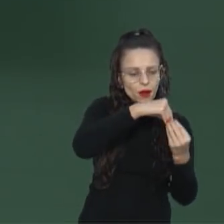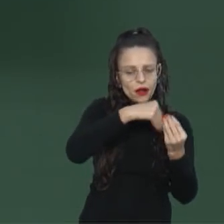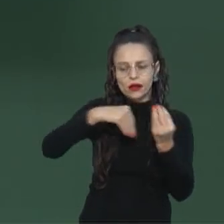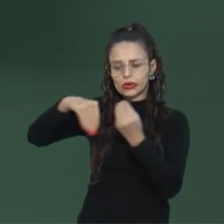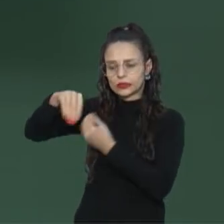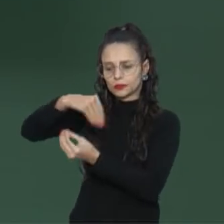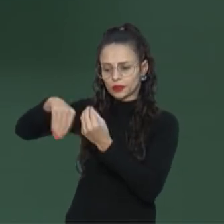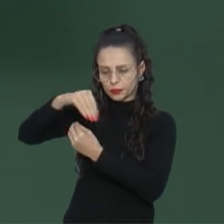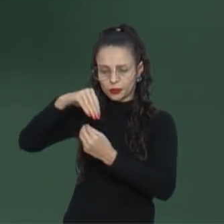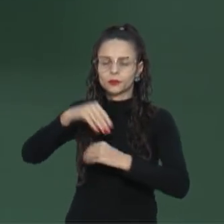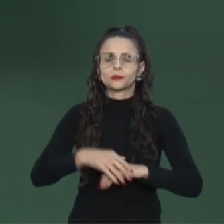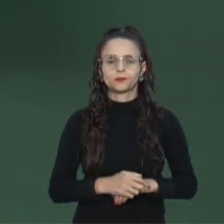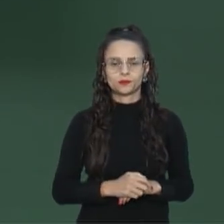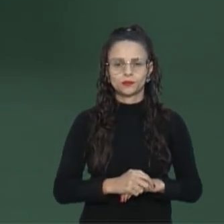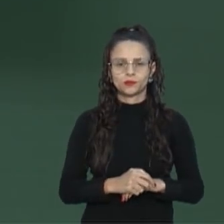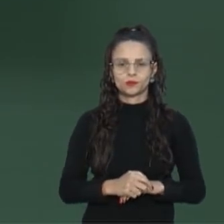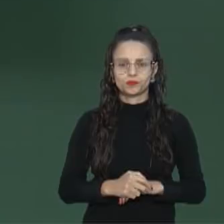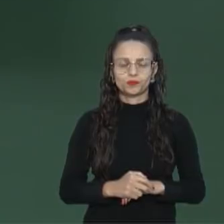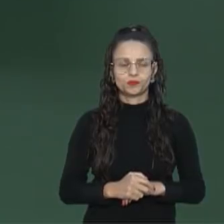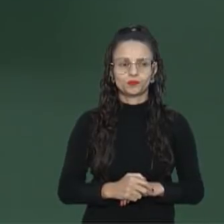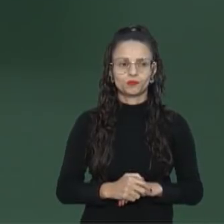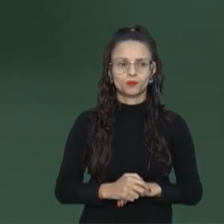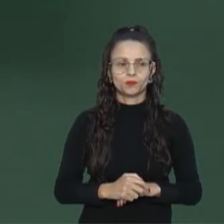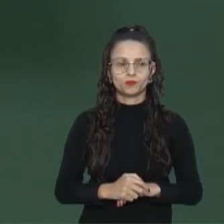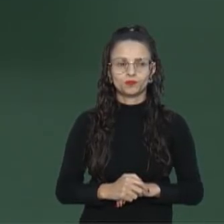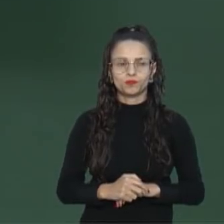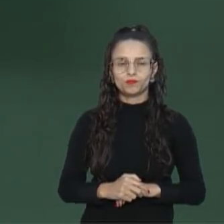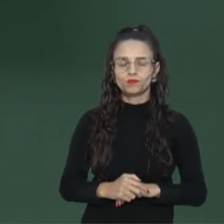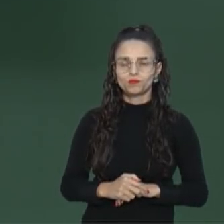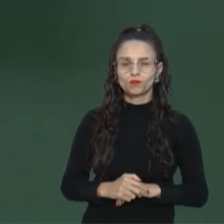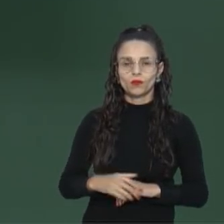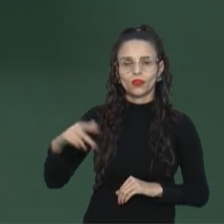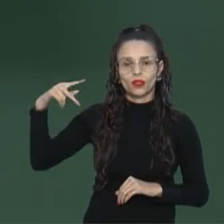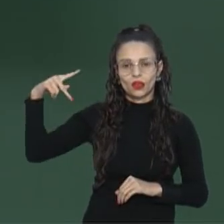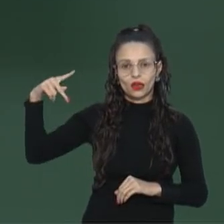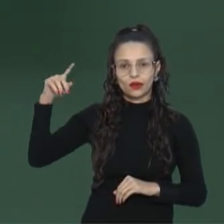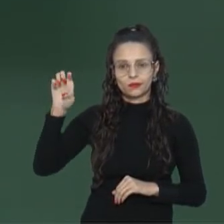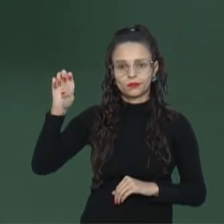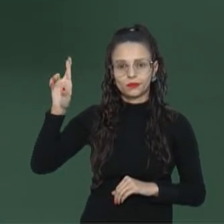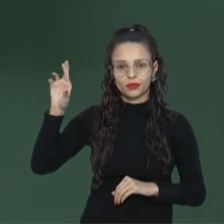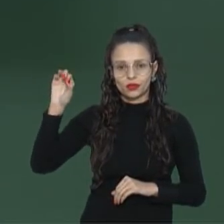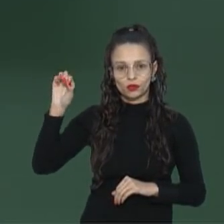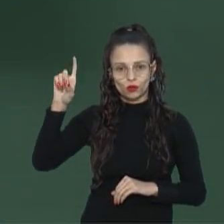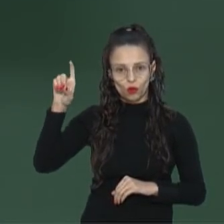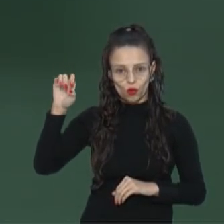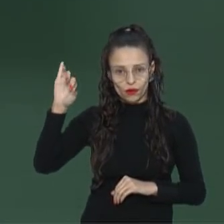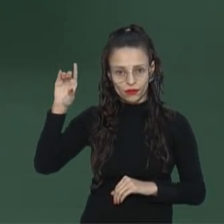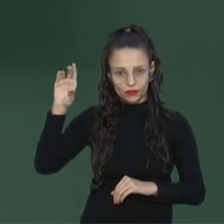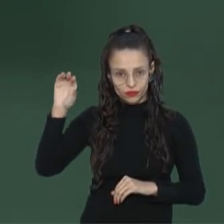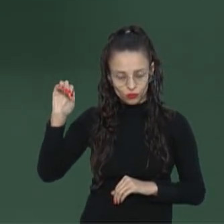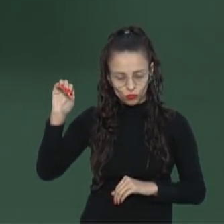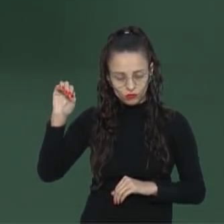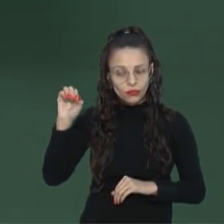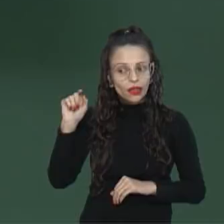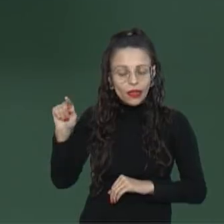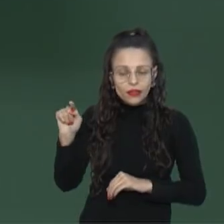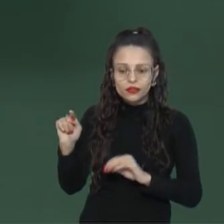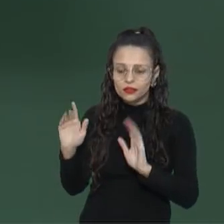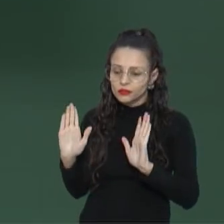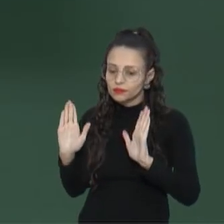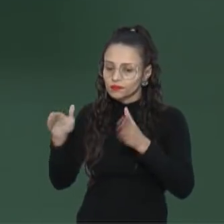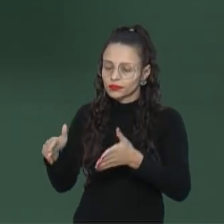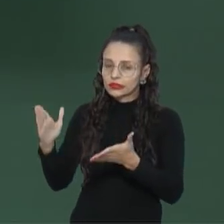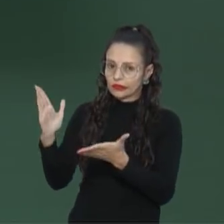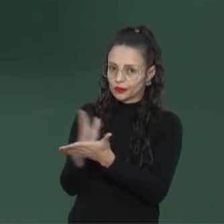com ácidos ou com bases. Perfeito? E os peróxidos é um tipo à parte de óxido, geralmente com